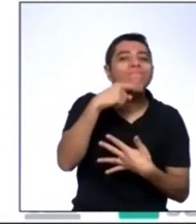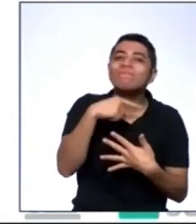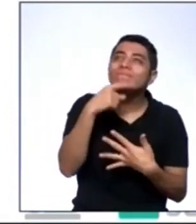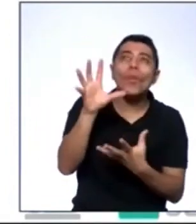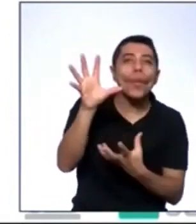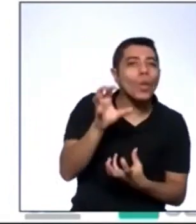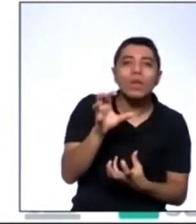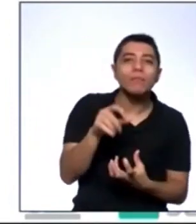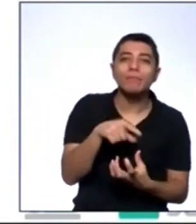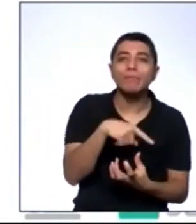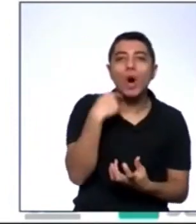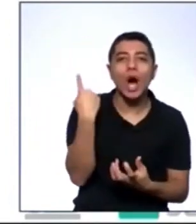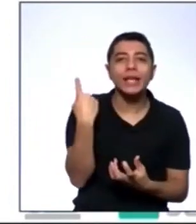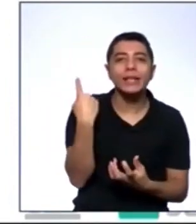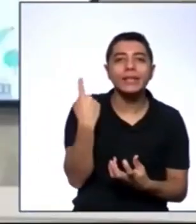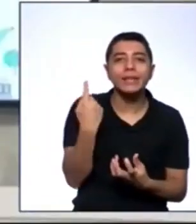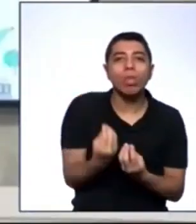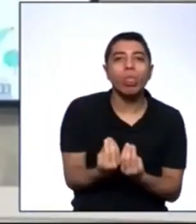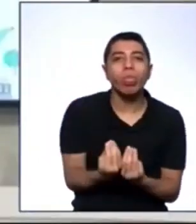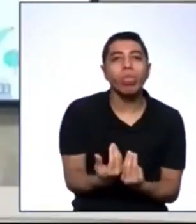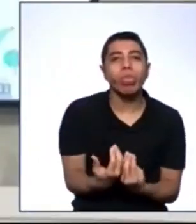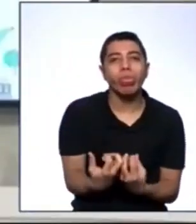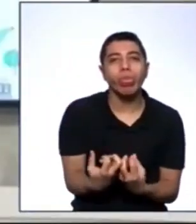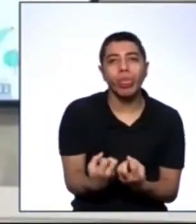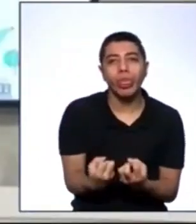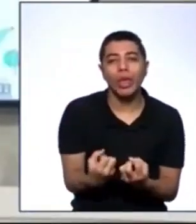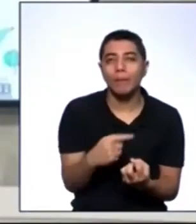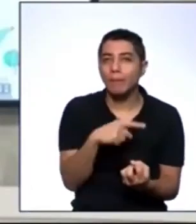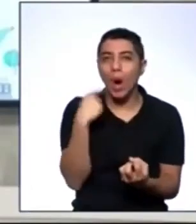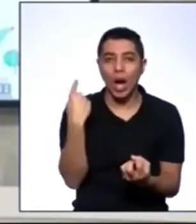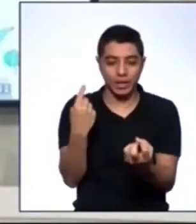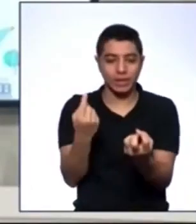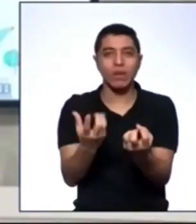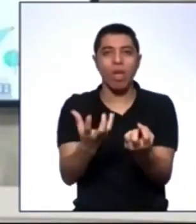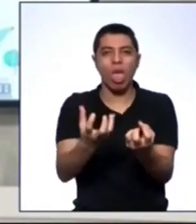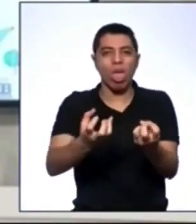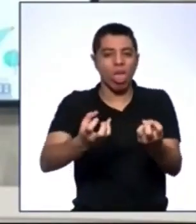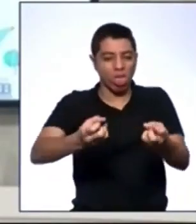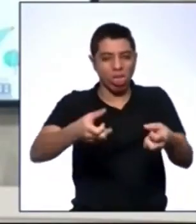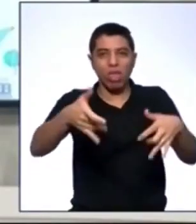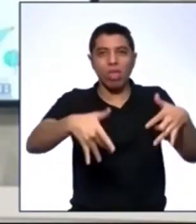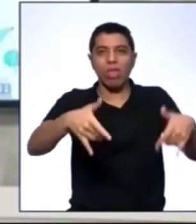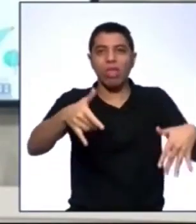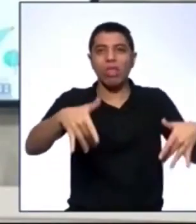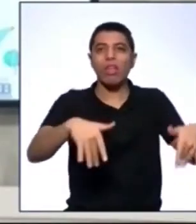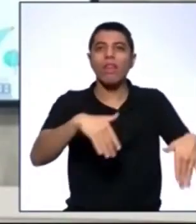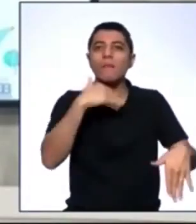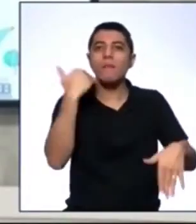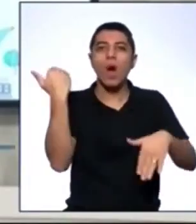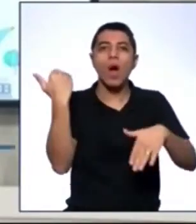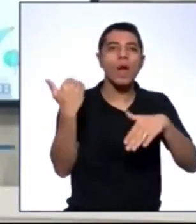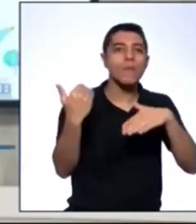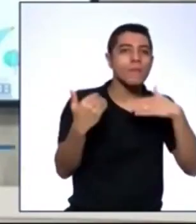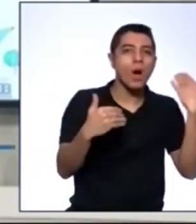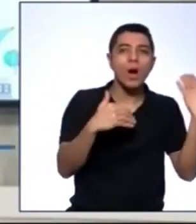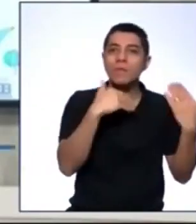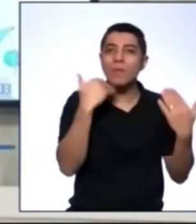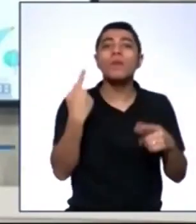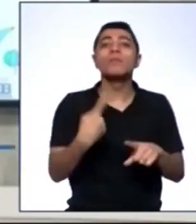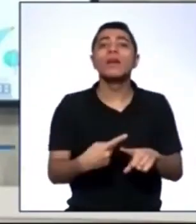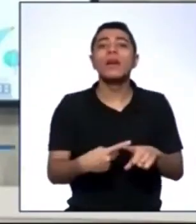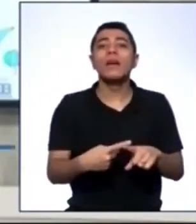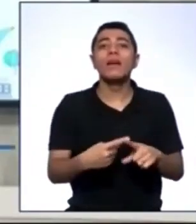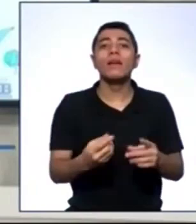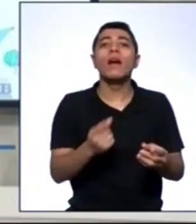morta naquele local. Está tendo mais coisa morta nesse local. Por quê? Morreu muita alga.